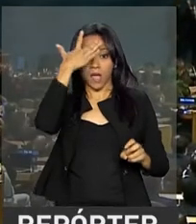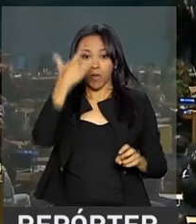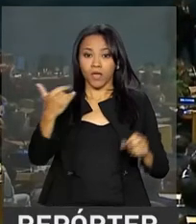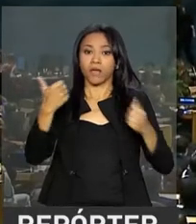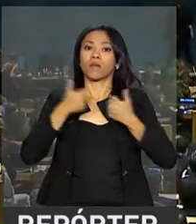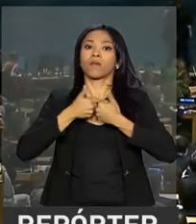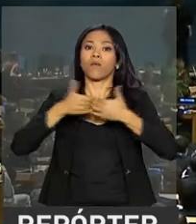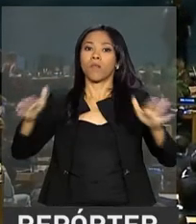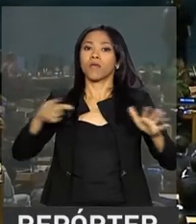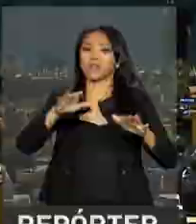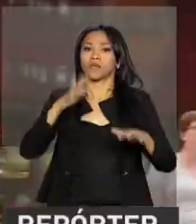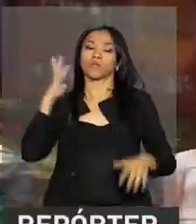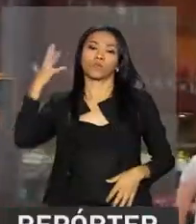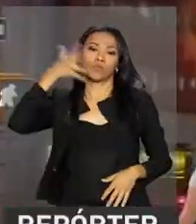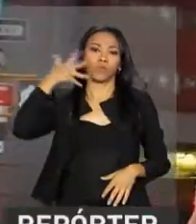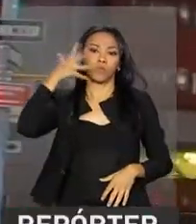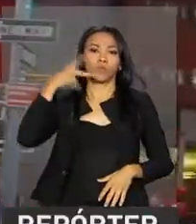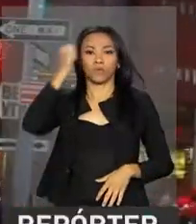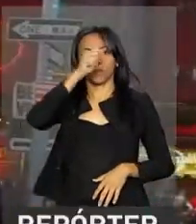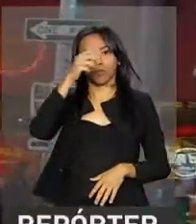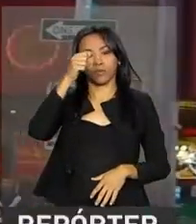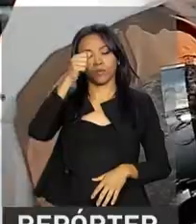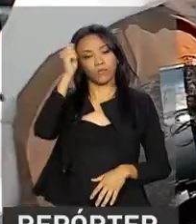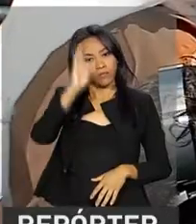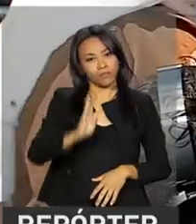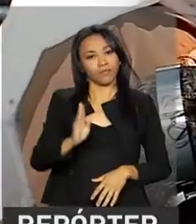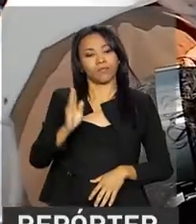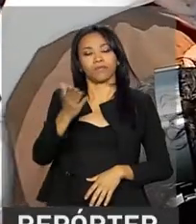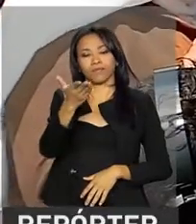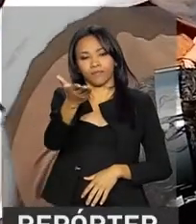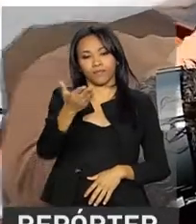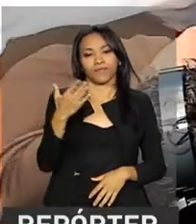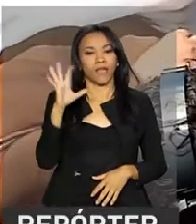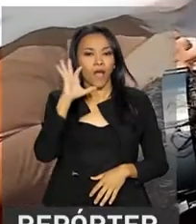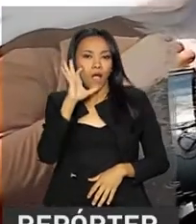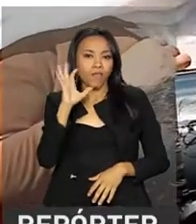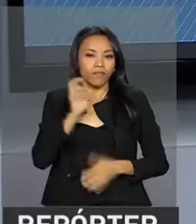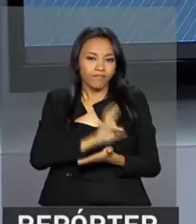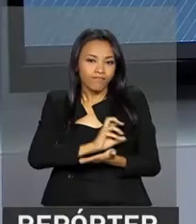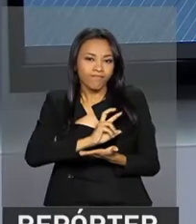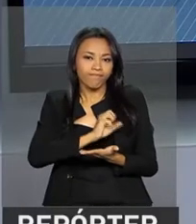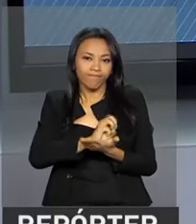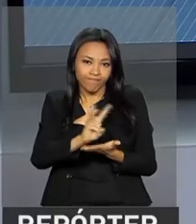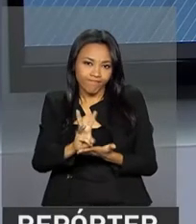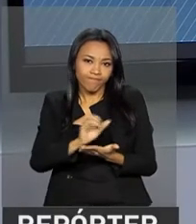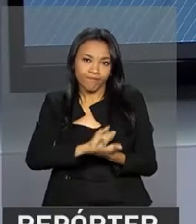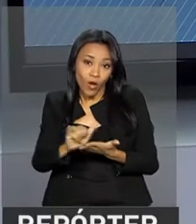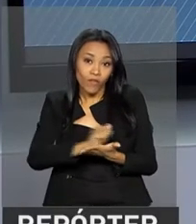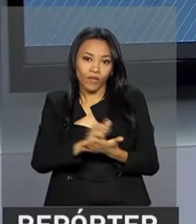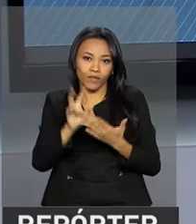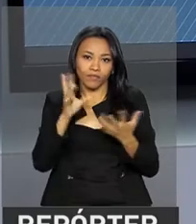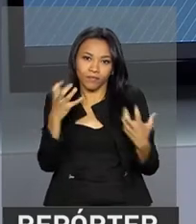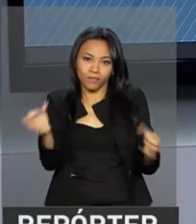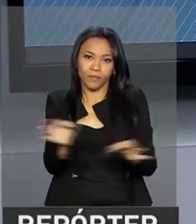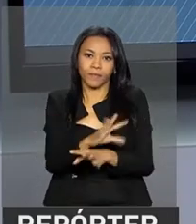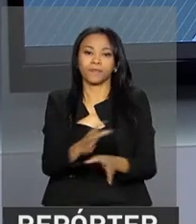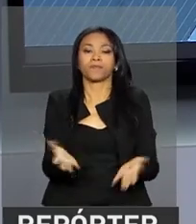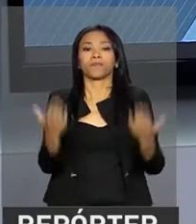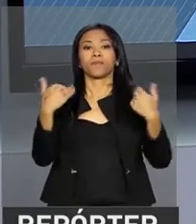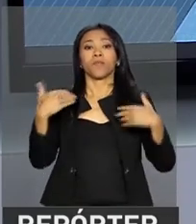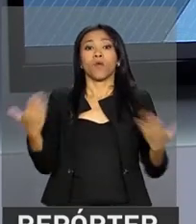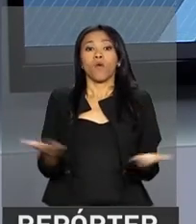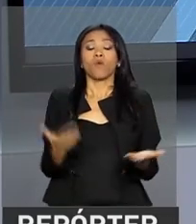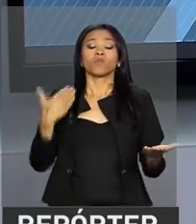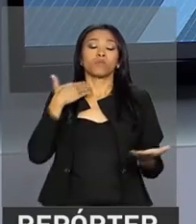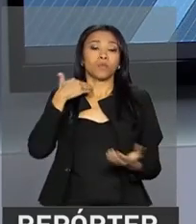o discurso do presidente do brasil nova york está pronta para ouvir o banco central divulgou hoje